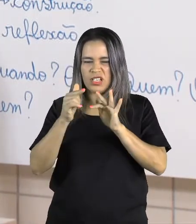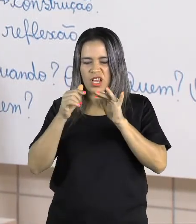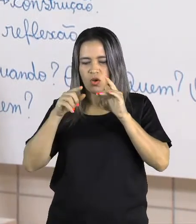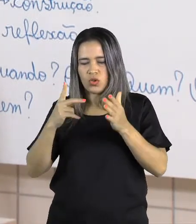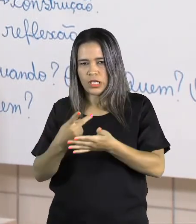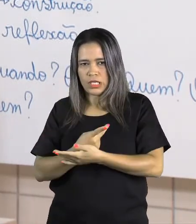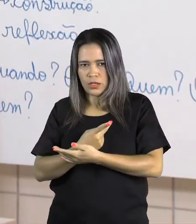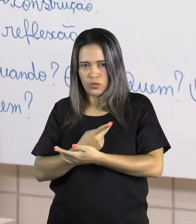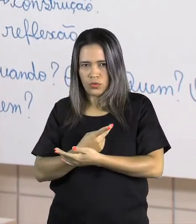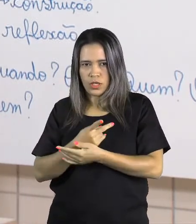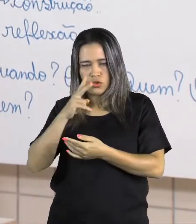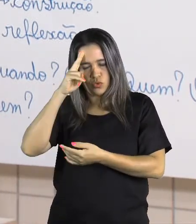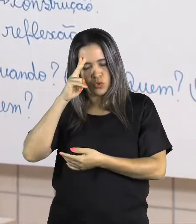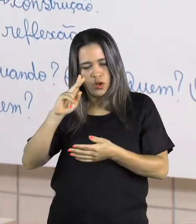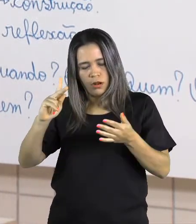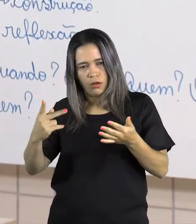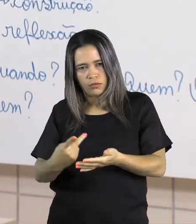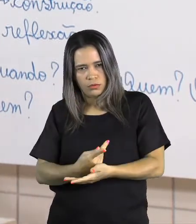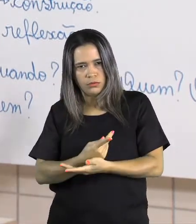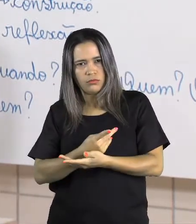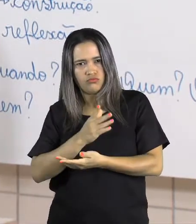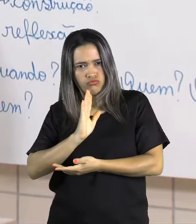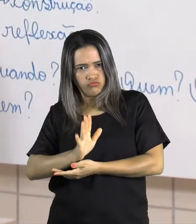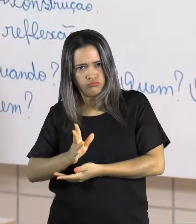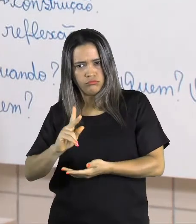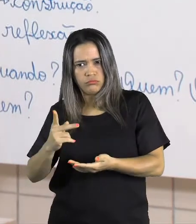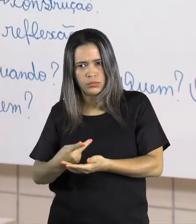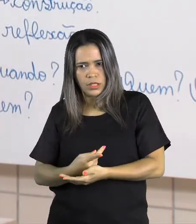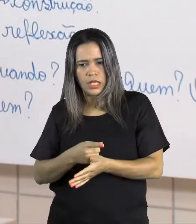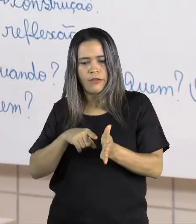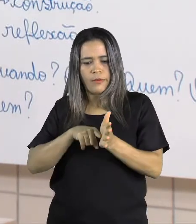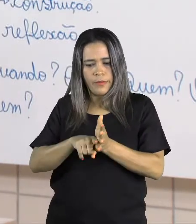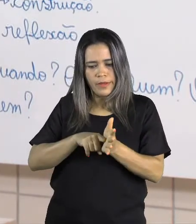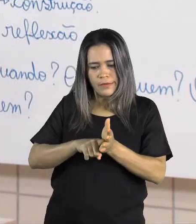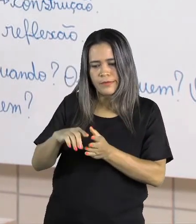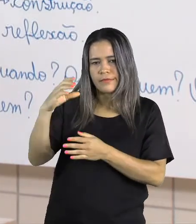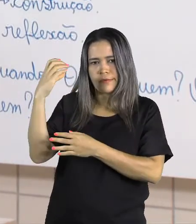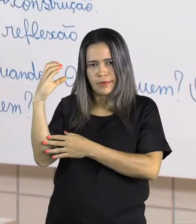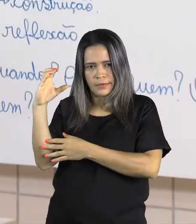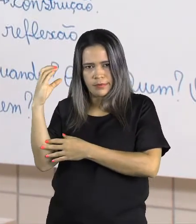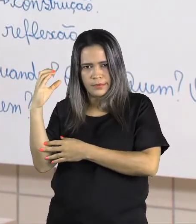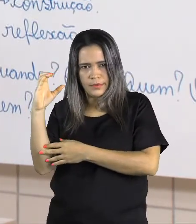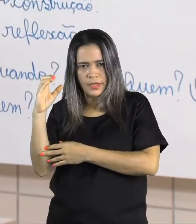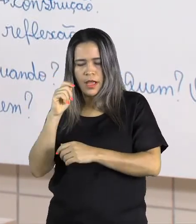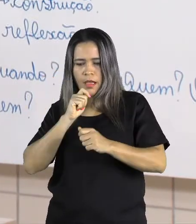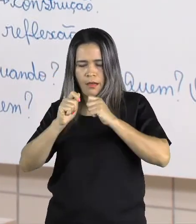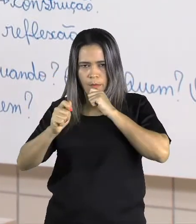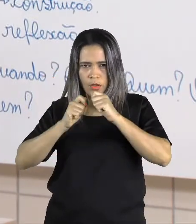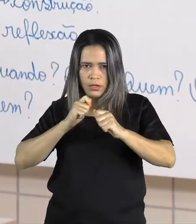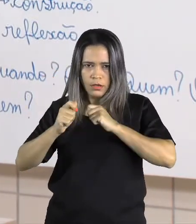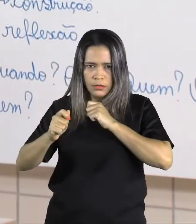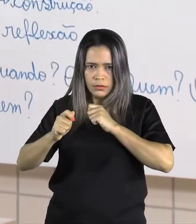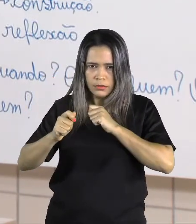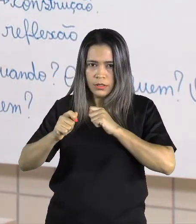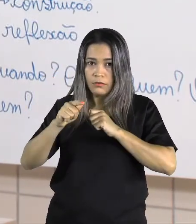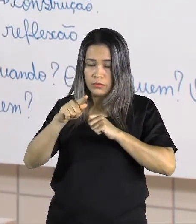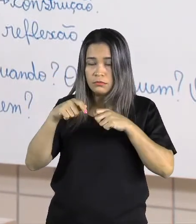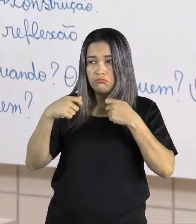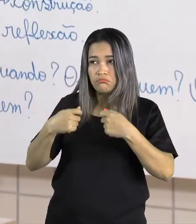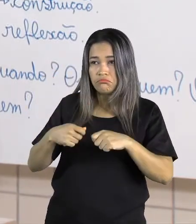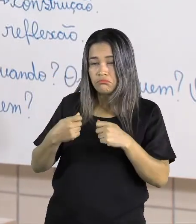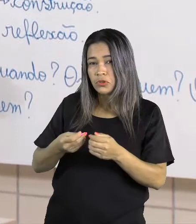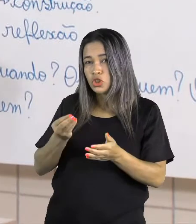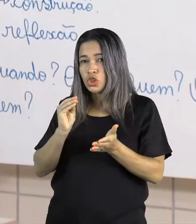Isso aqui é algo que aconteceu, teve a pesquisa científica em cima disso, aquela reportagem. Aí você precisa